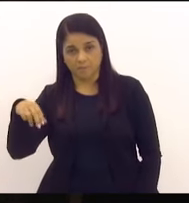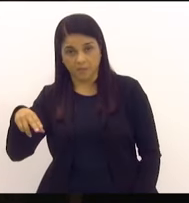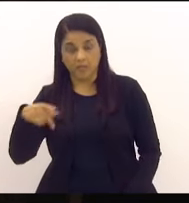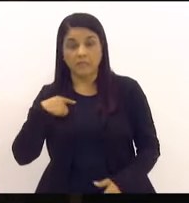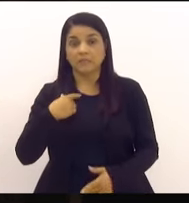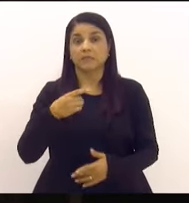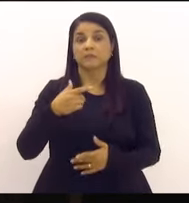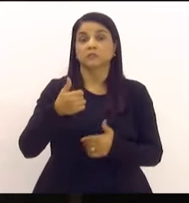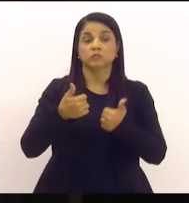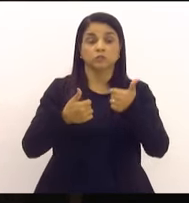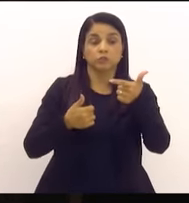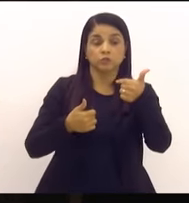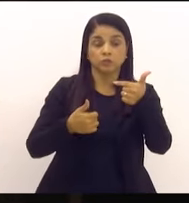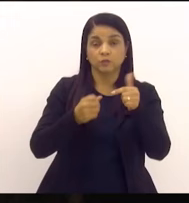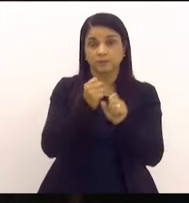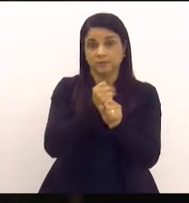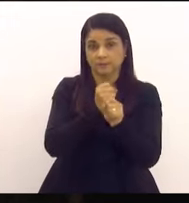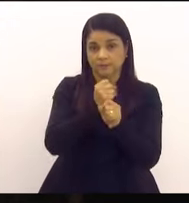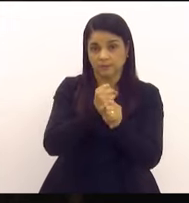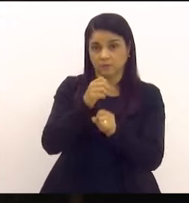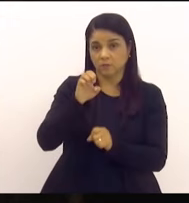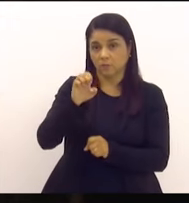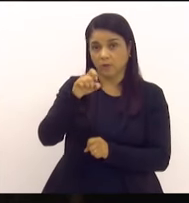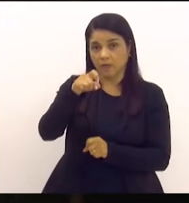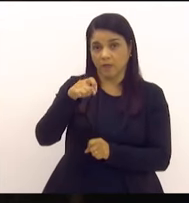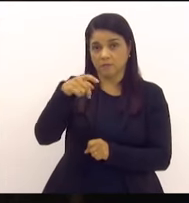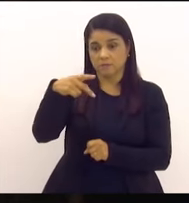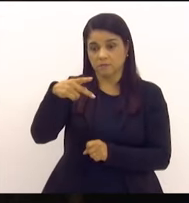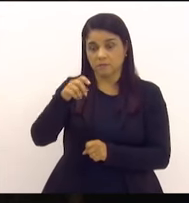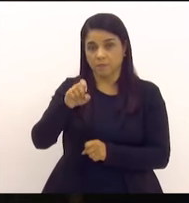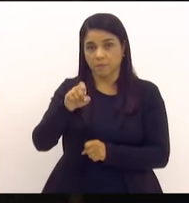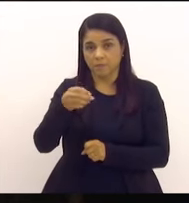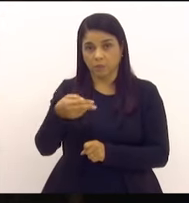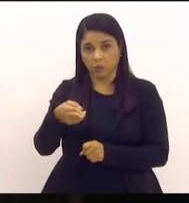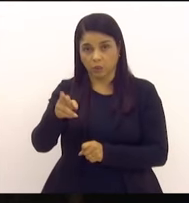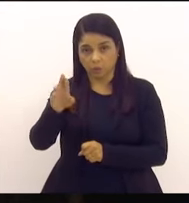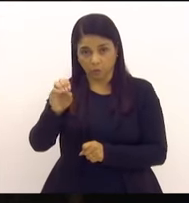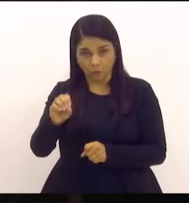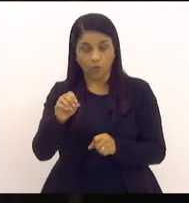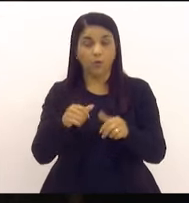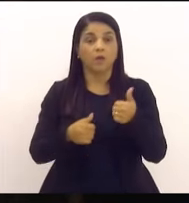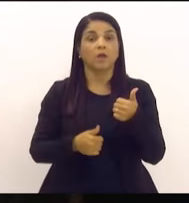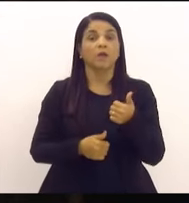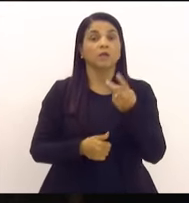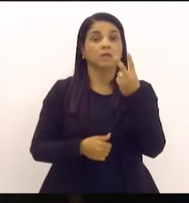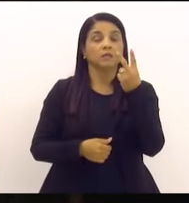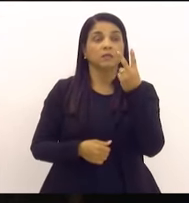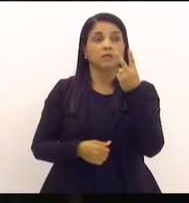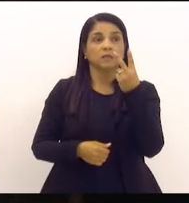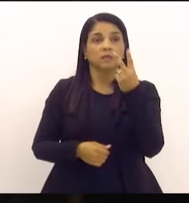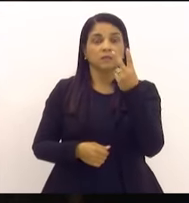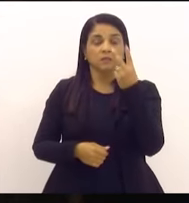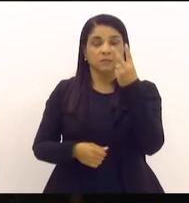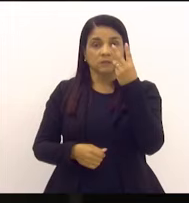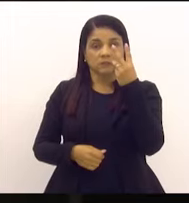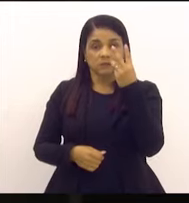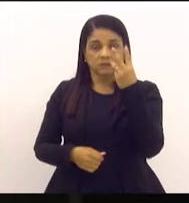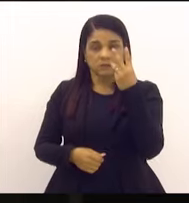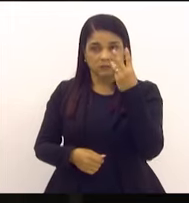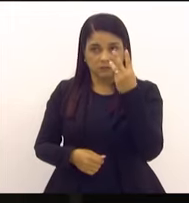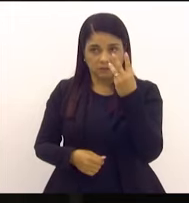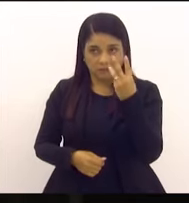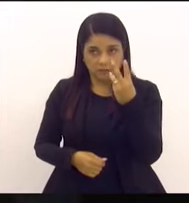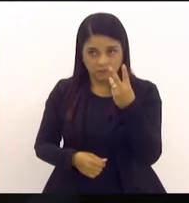e 10 anos como delegado, ou seja, são 22 anos servindo à